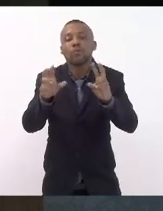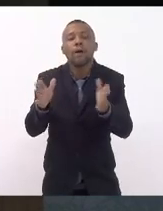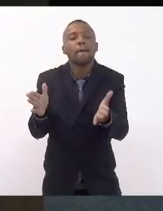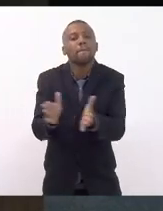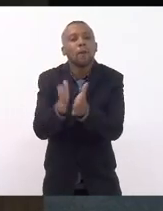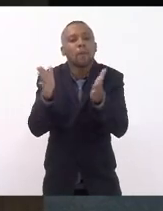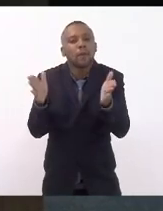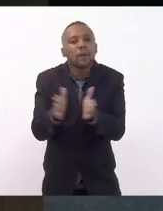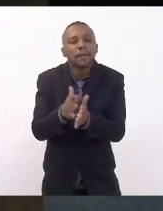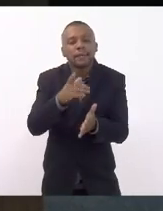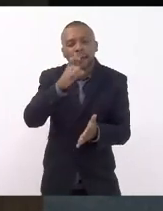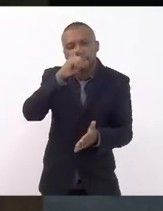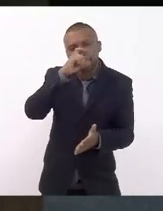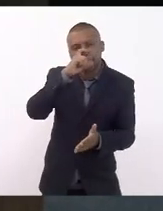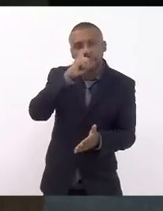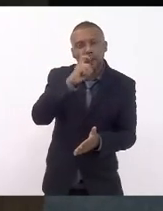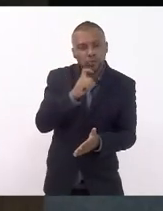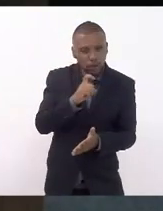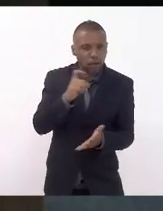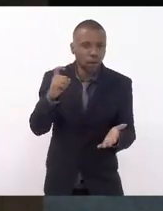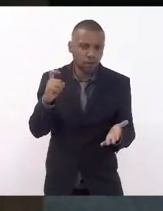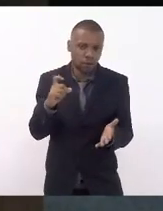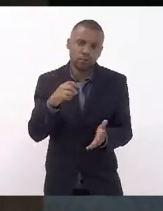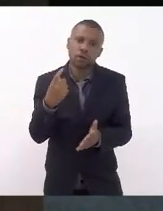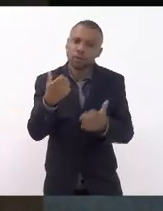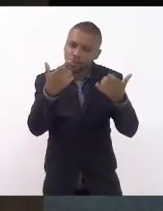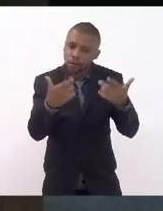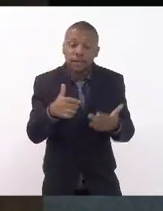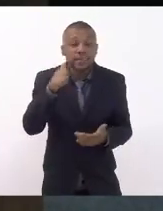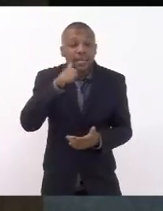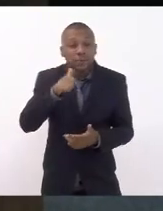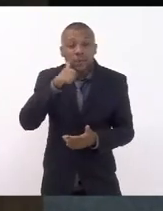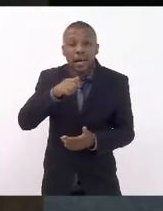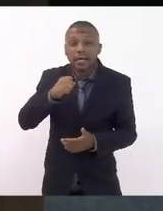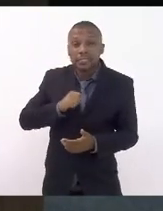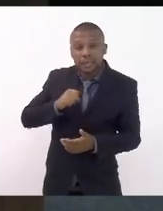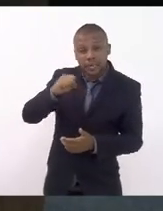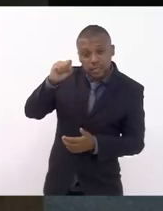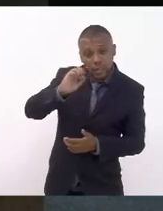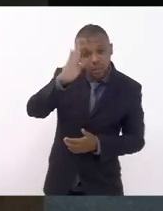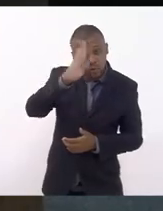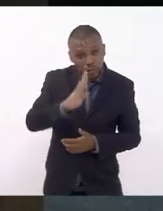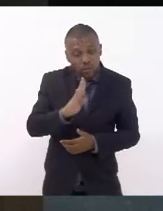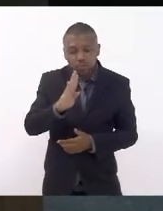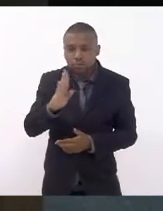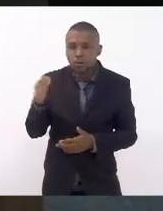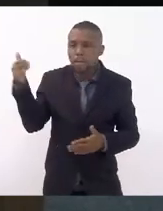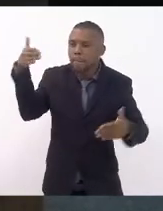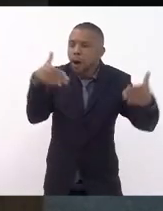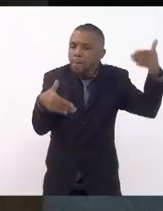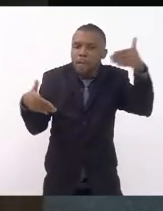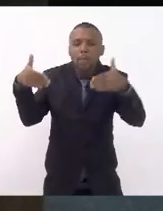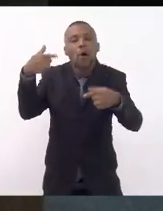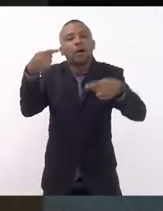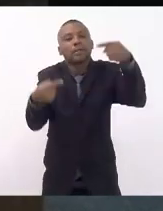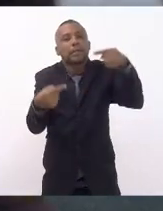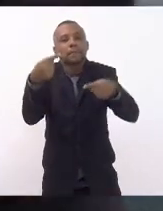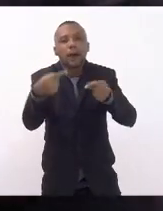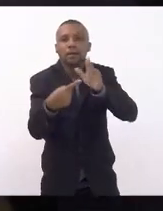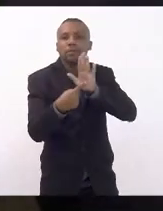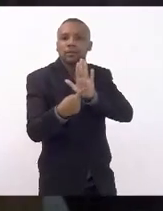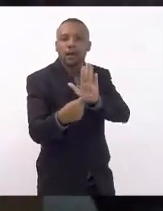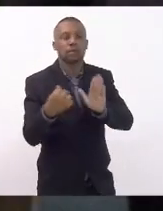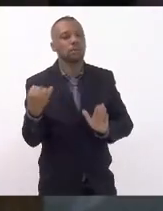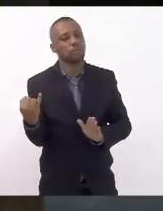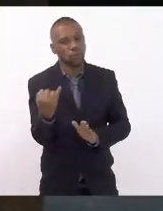menstrual. Falamos aqui, e as mulheres de axé do Brasil trouxeram esse debate de maneira importante.